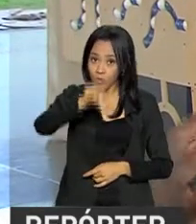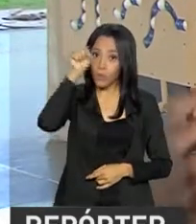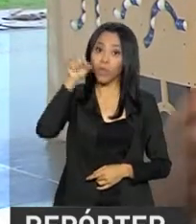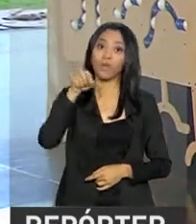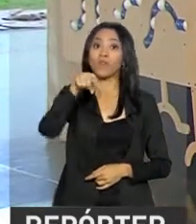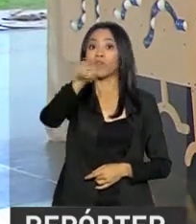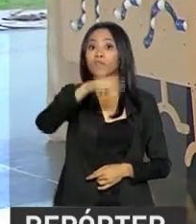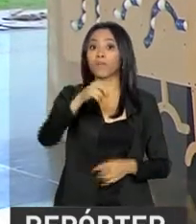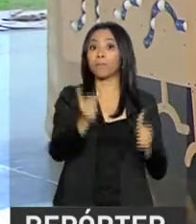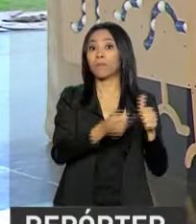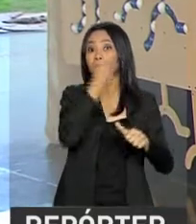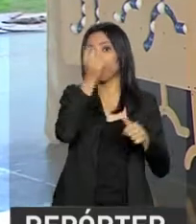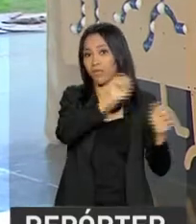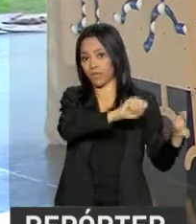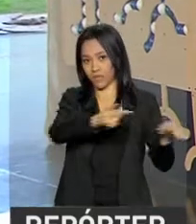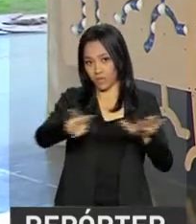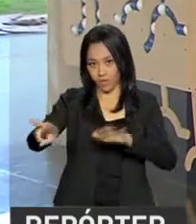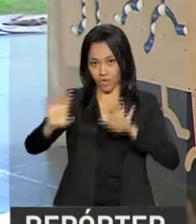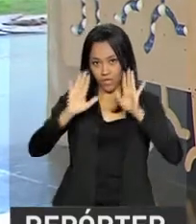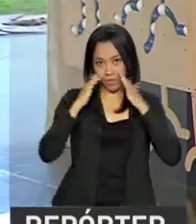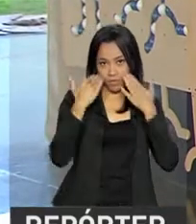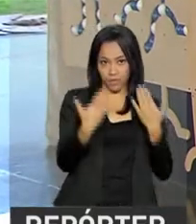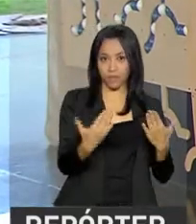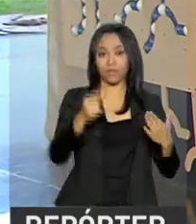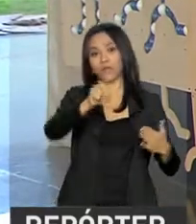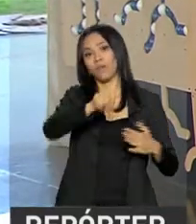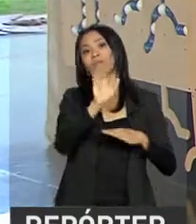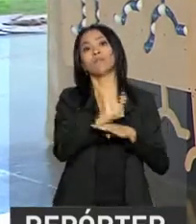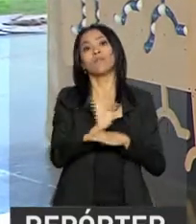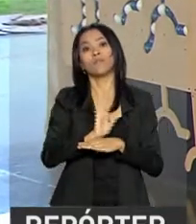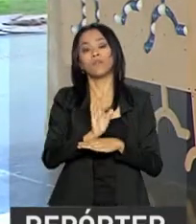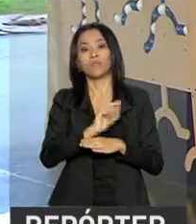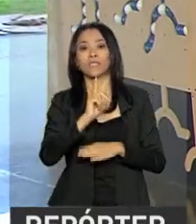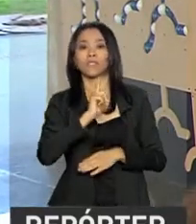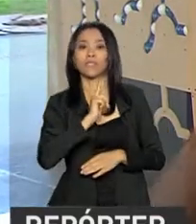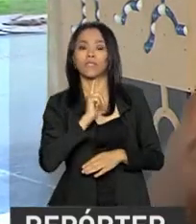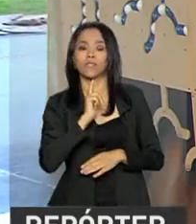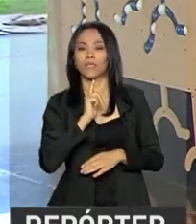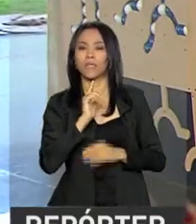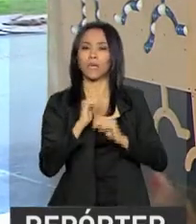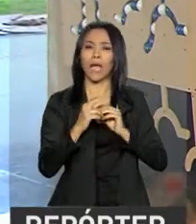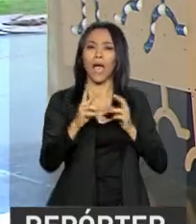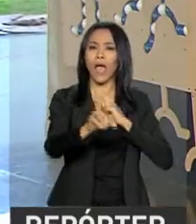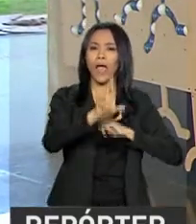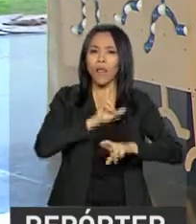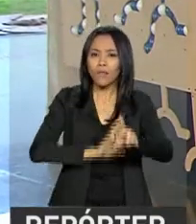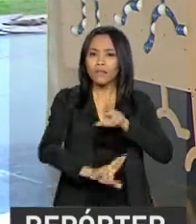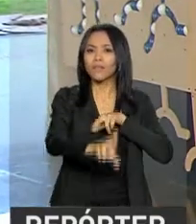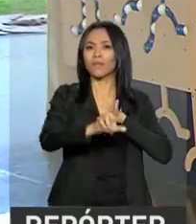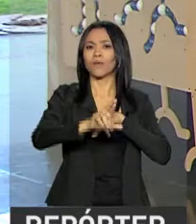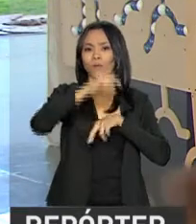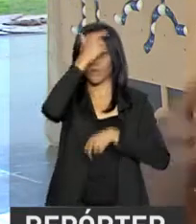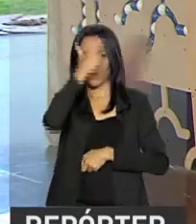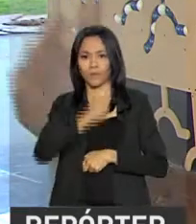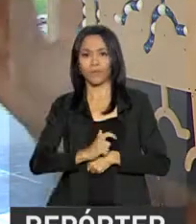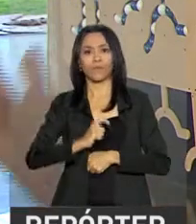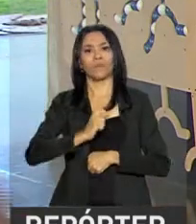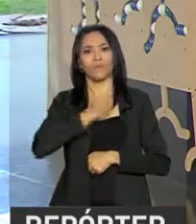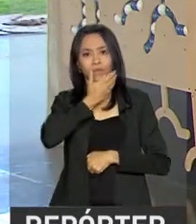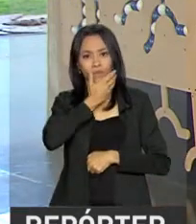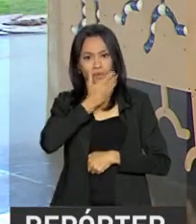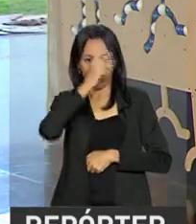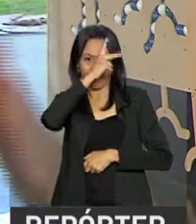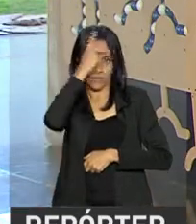vai ver na primeira semana da mostra são filmes que têm mostram mais a relação do homem com a água então sair se